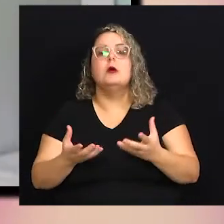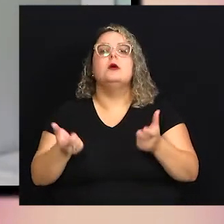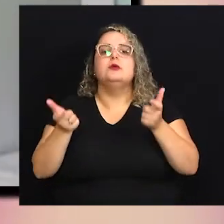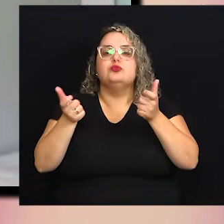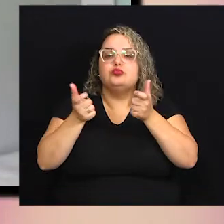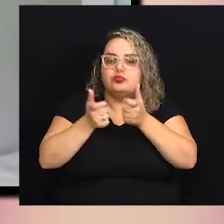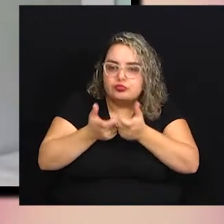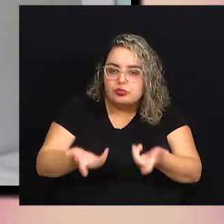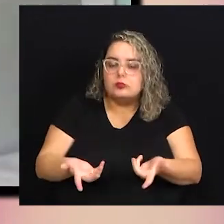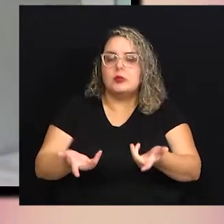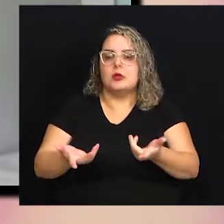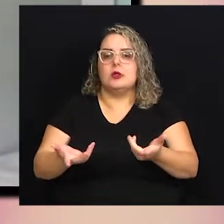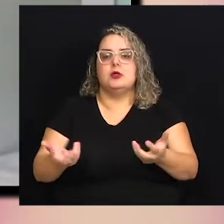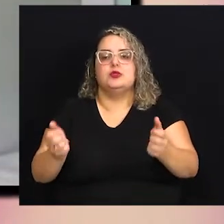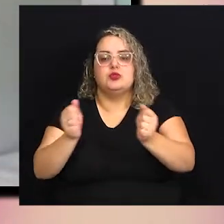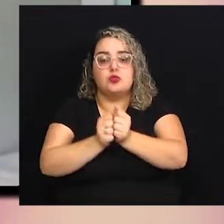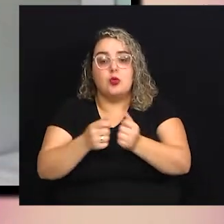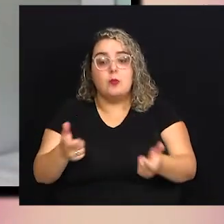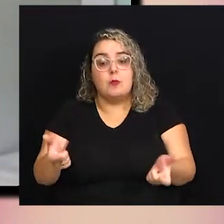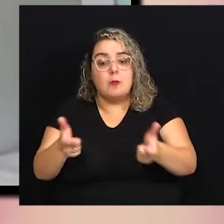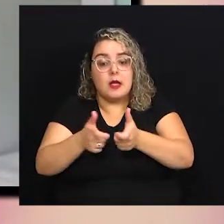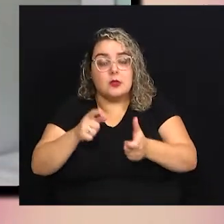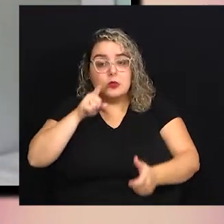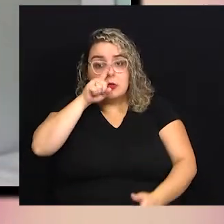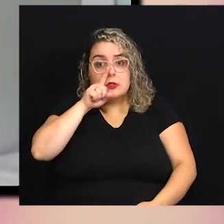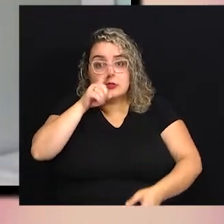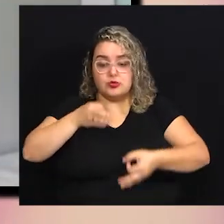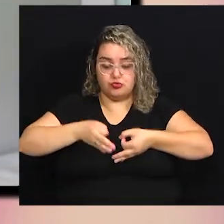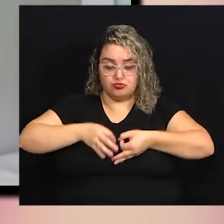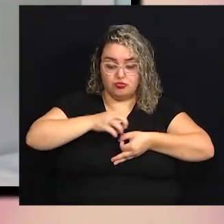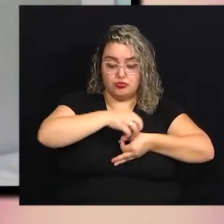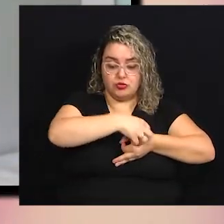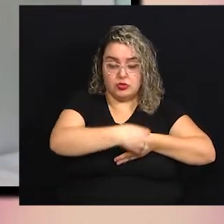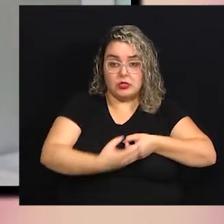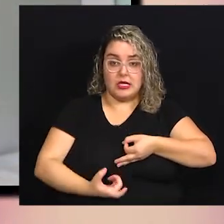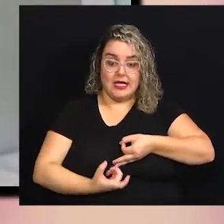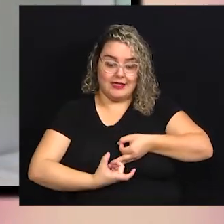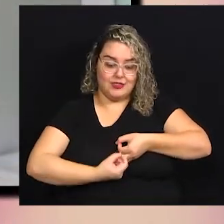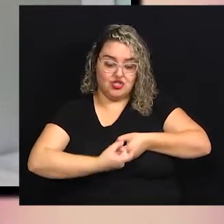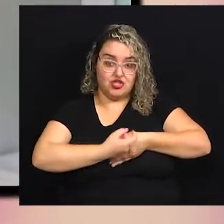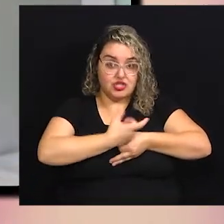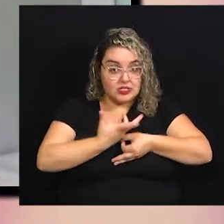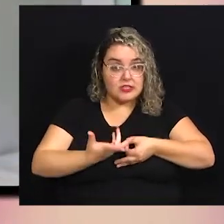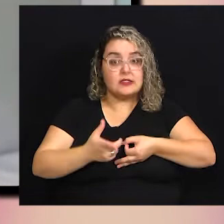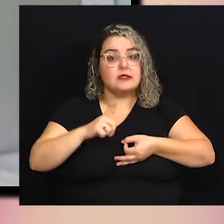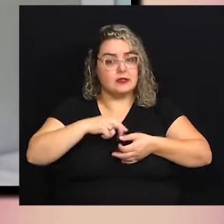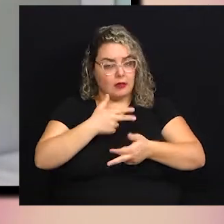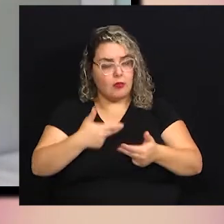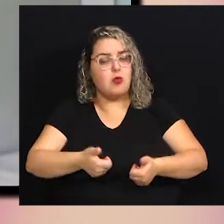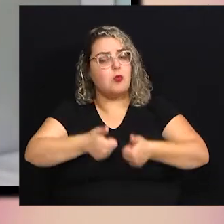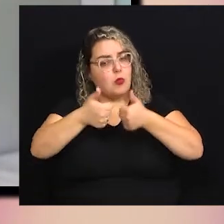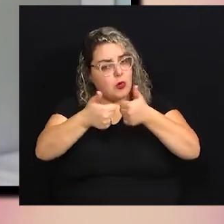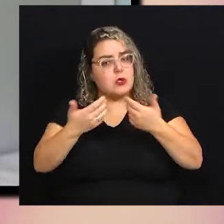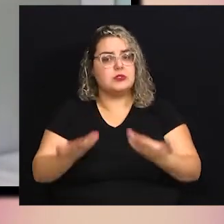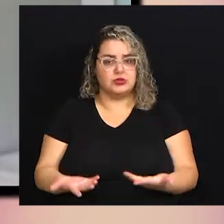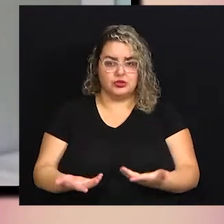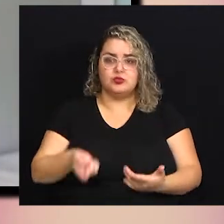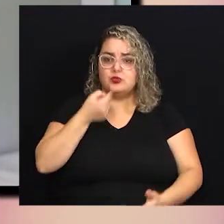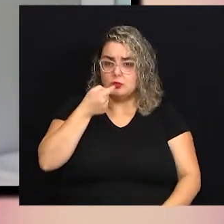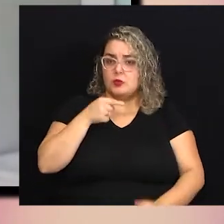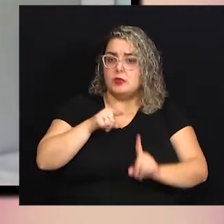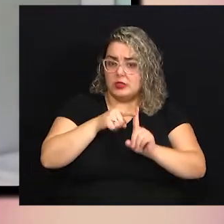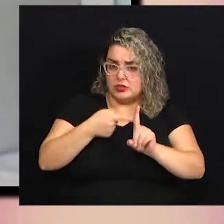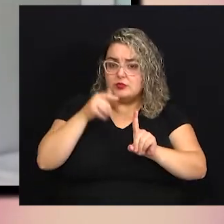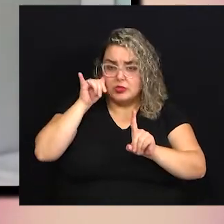ovário policístico, ele está associado a um menor risco de câncer de útero. Então, assim, tem coisas positivas associadas